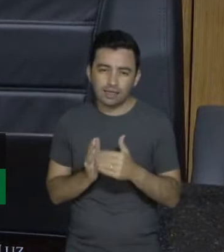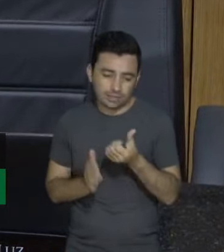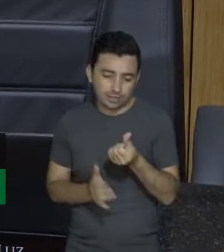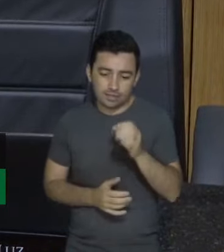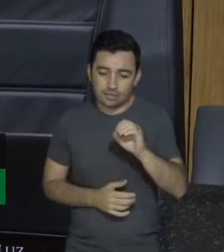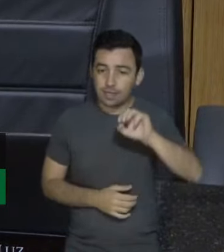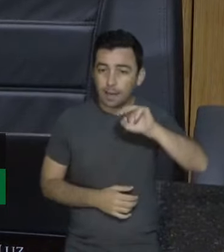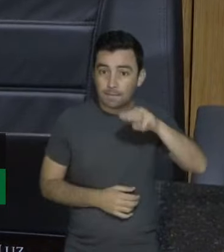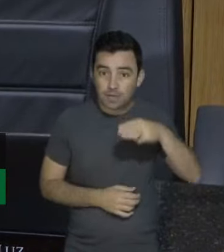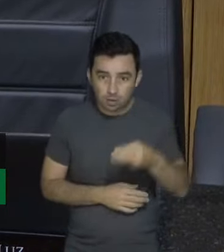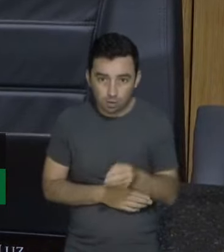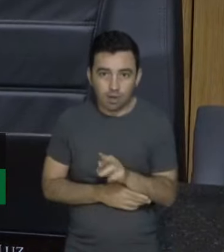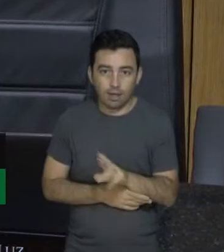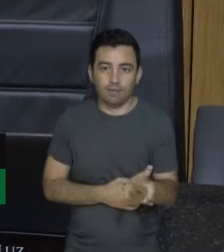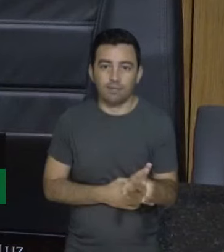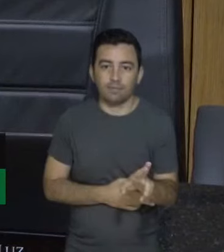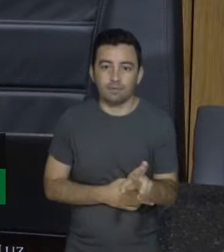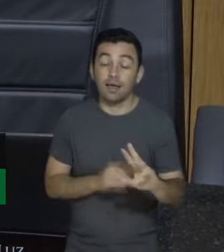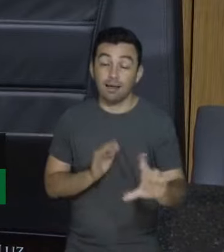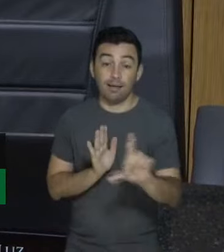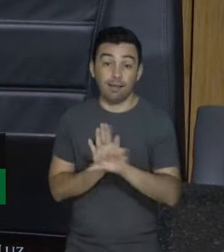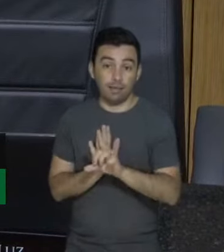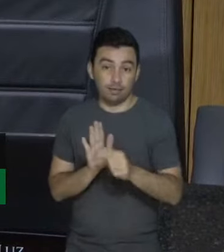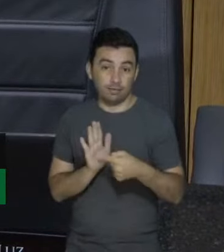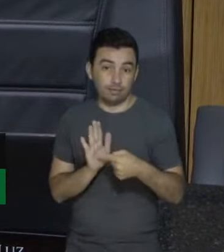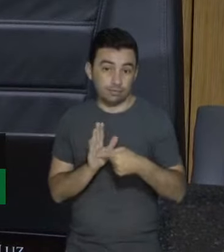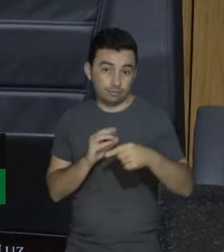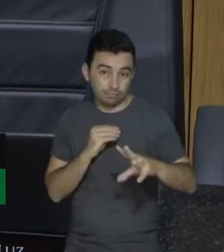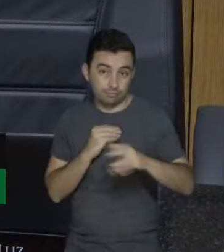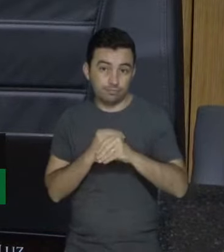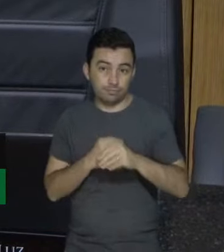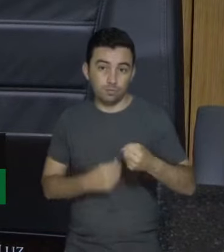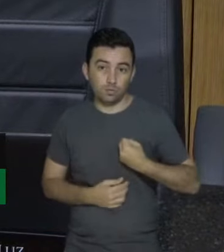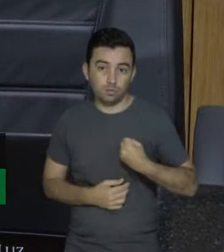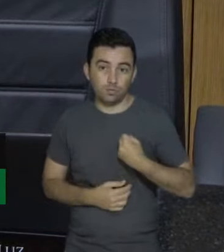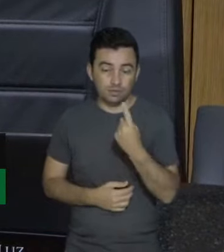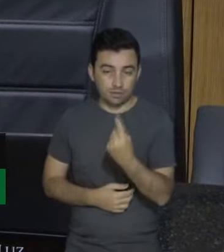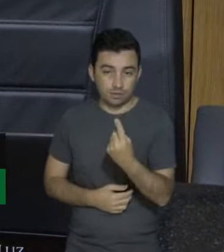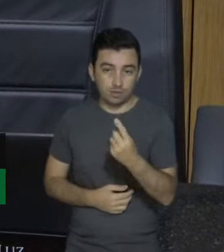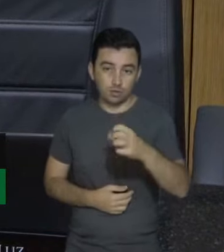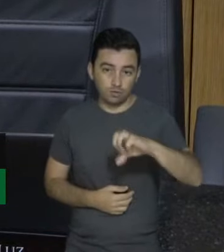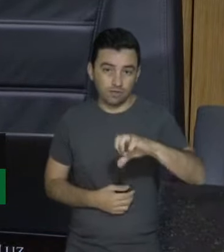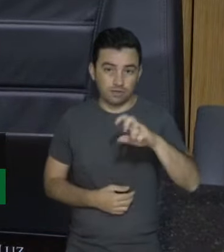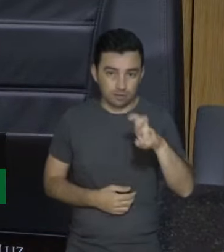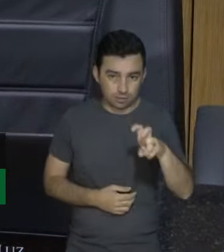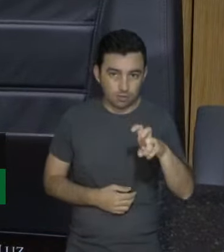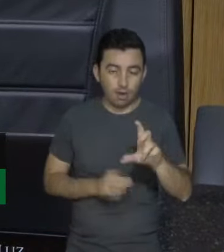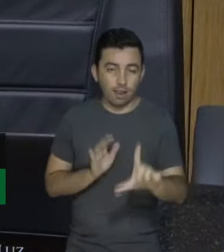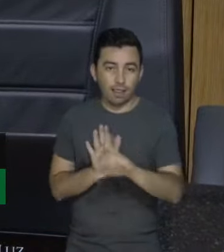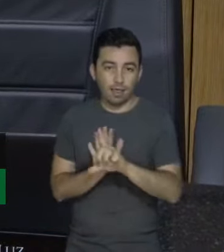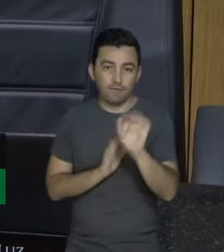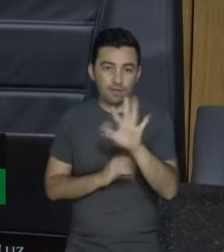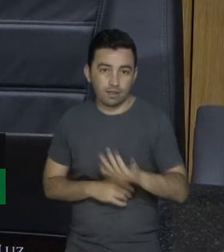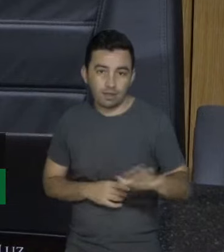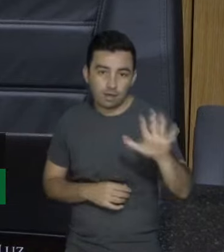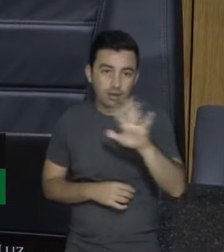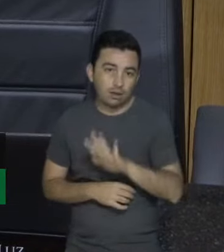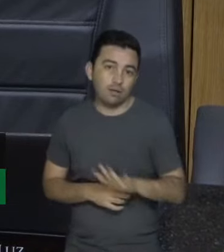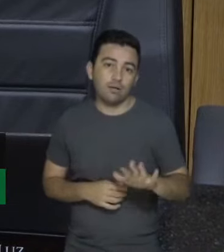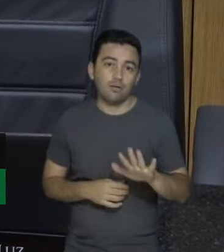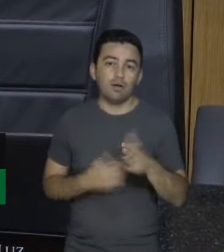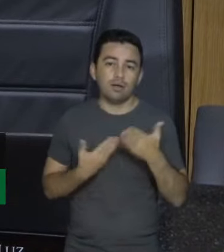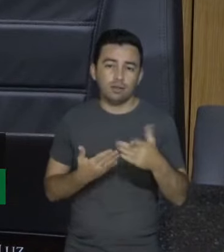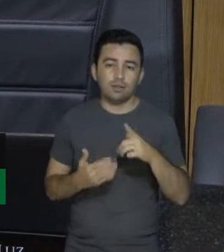de reais esta lei complementar de número 195 lei federal ela prevê a